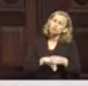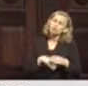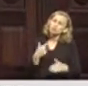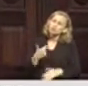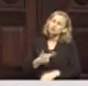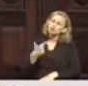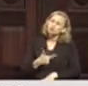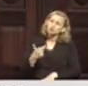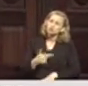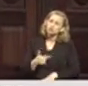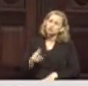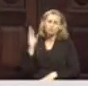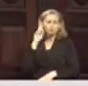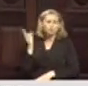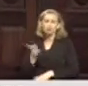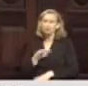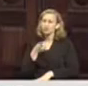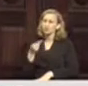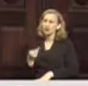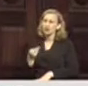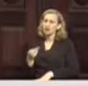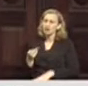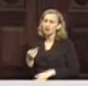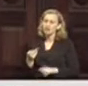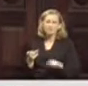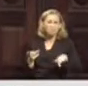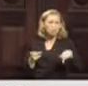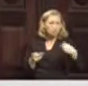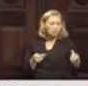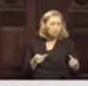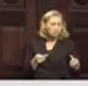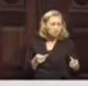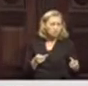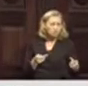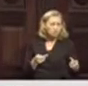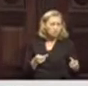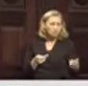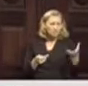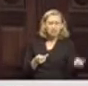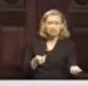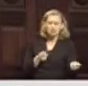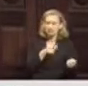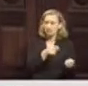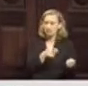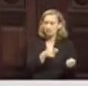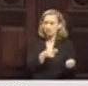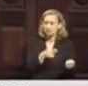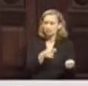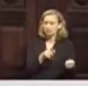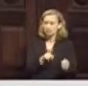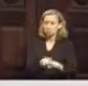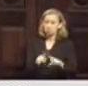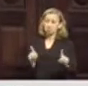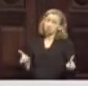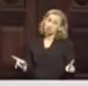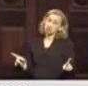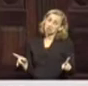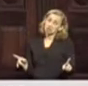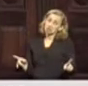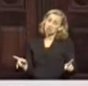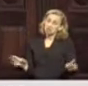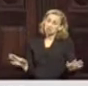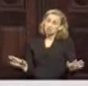falado o que falou dele, o senhor vai para o governo dele? Mas o sonho do mesmo